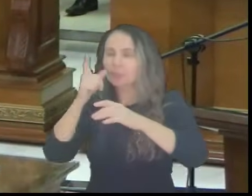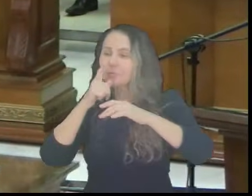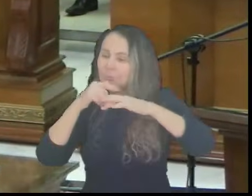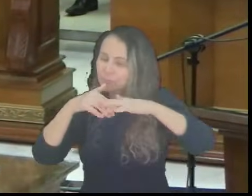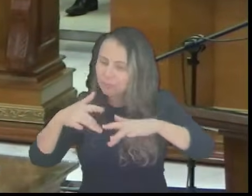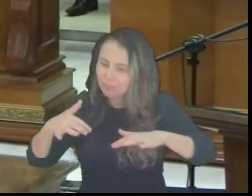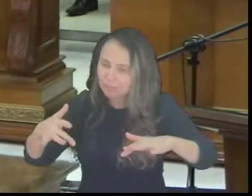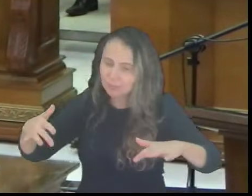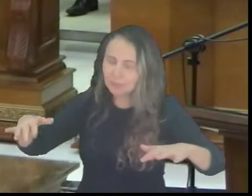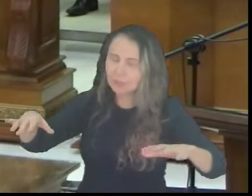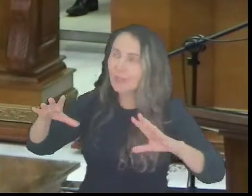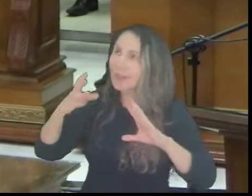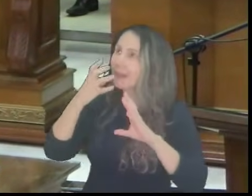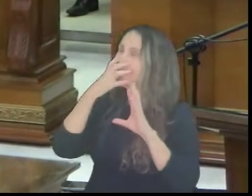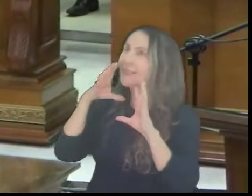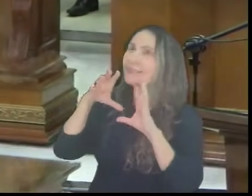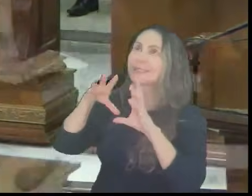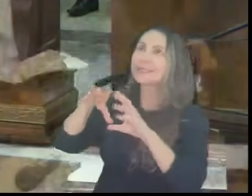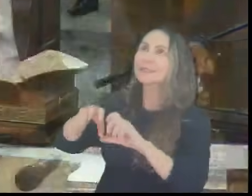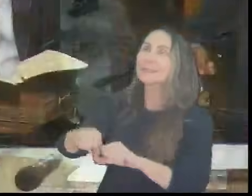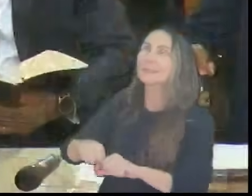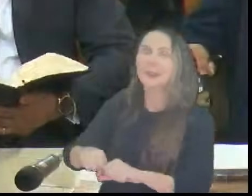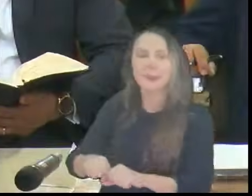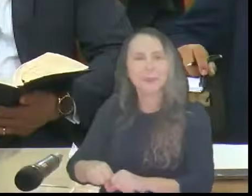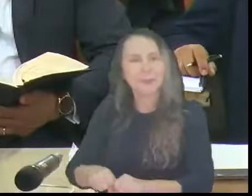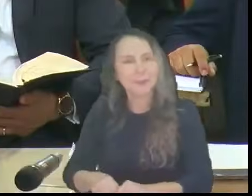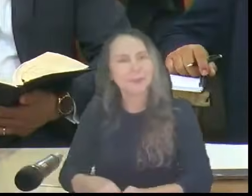há. Quem pode dar glória para Deus?